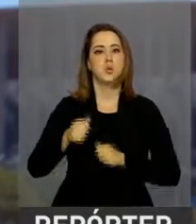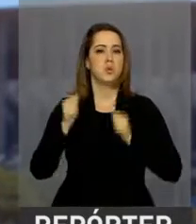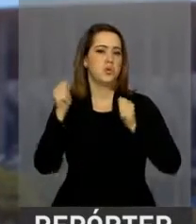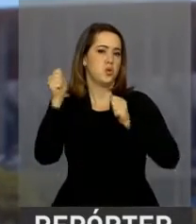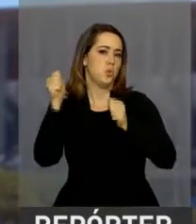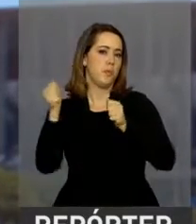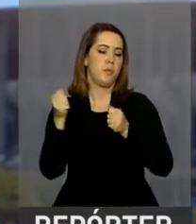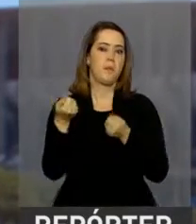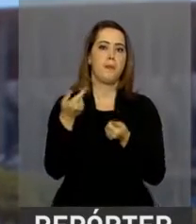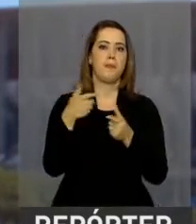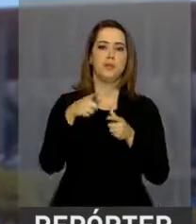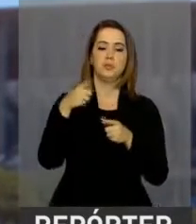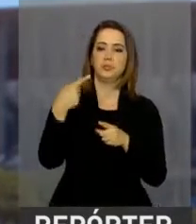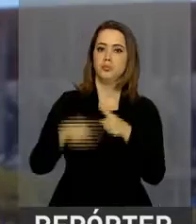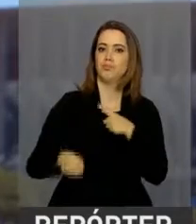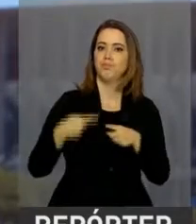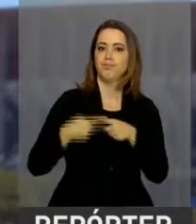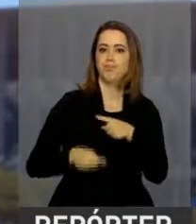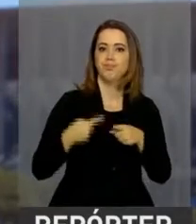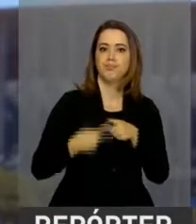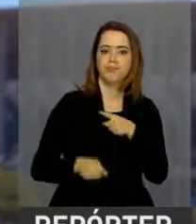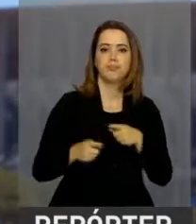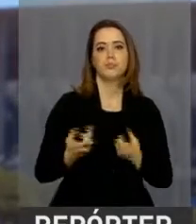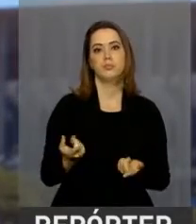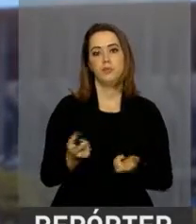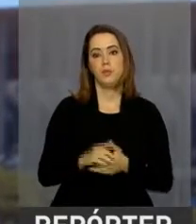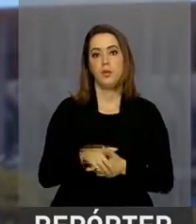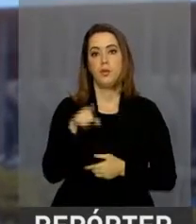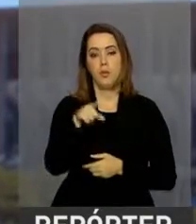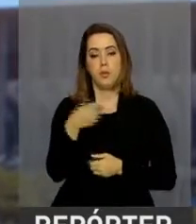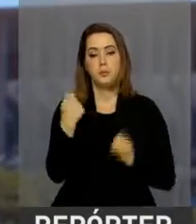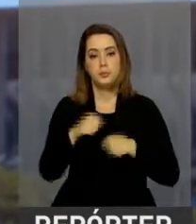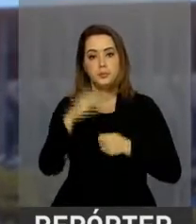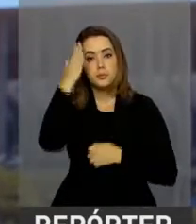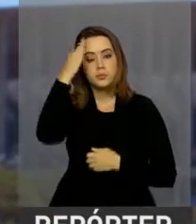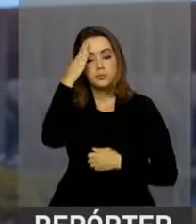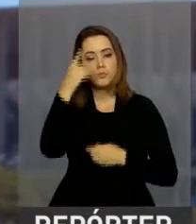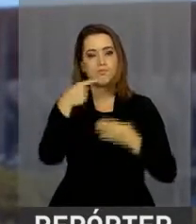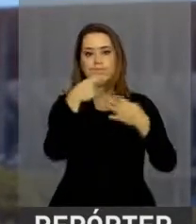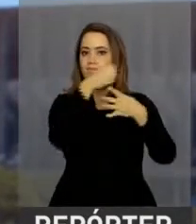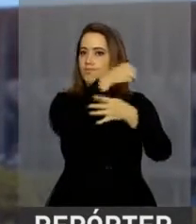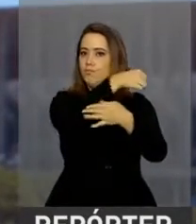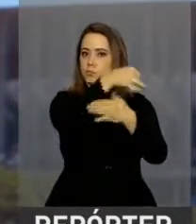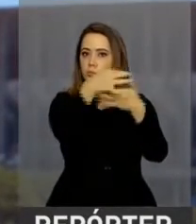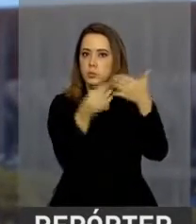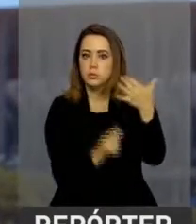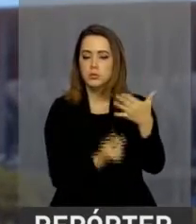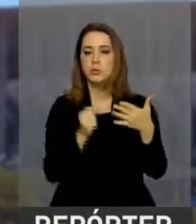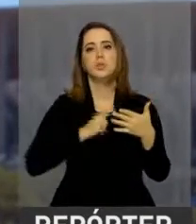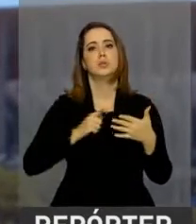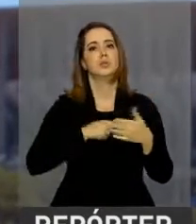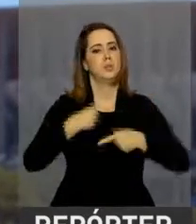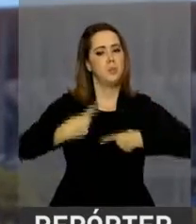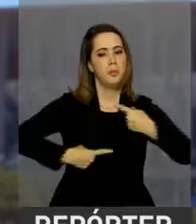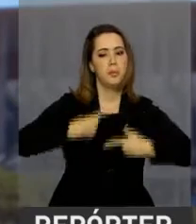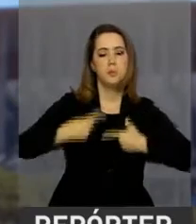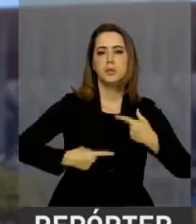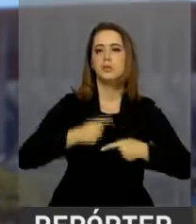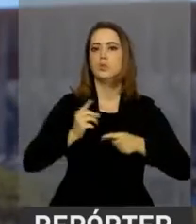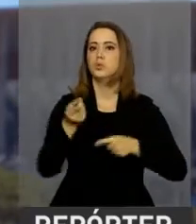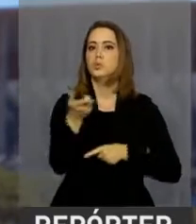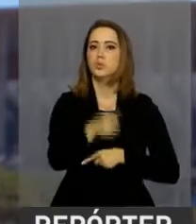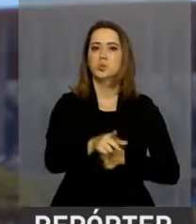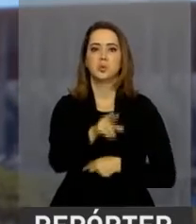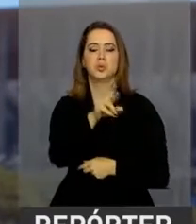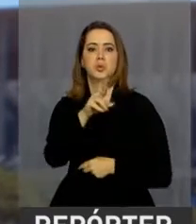Faixas, cartazes e cordas estão proibidos. A proibição trata de itens de cunho político, religioso e outros